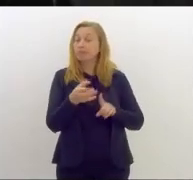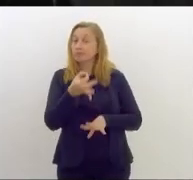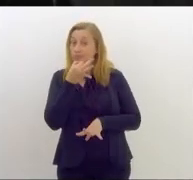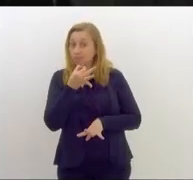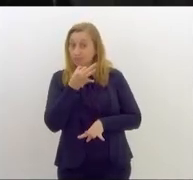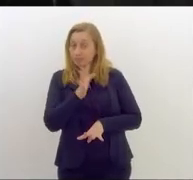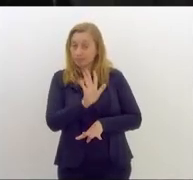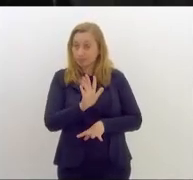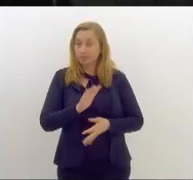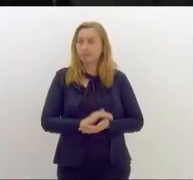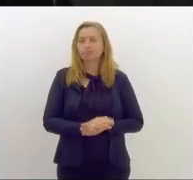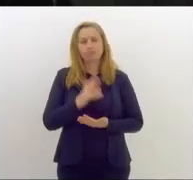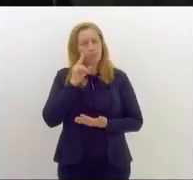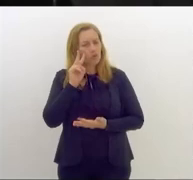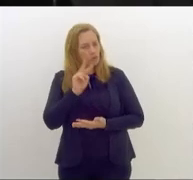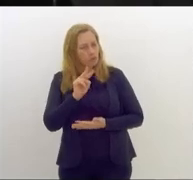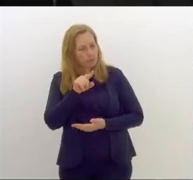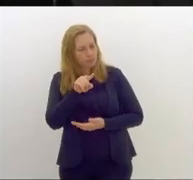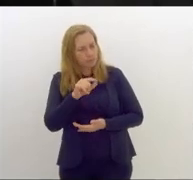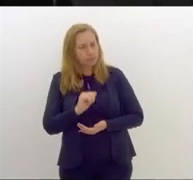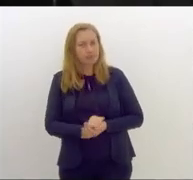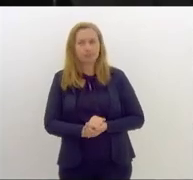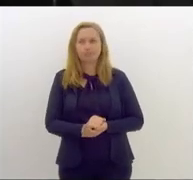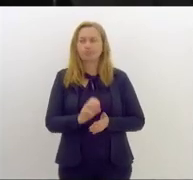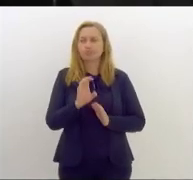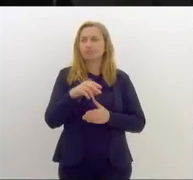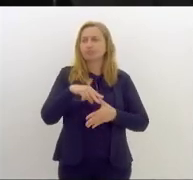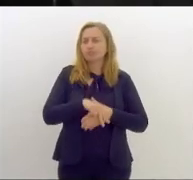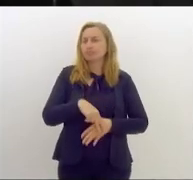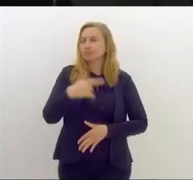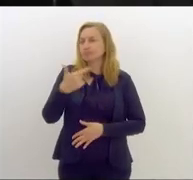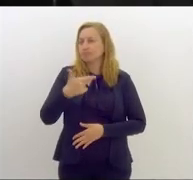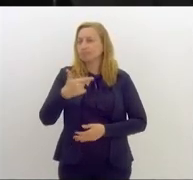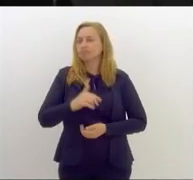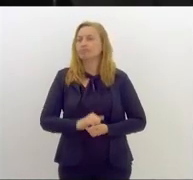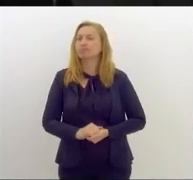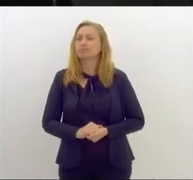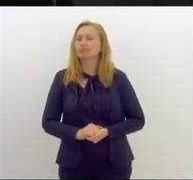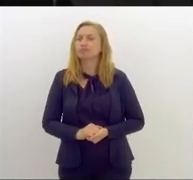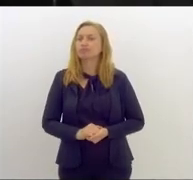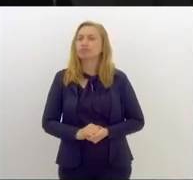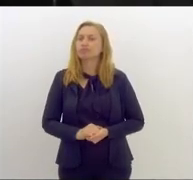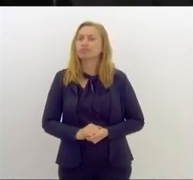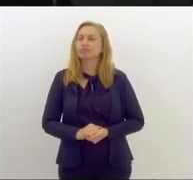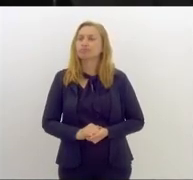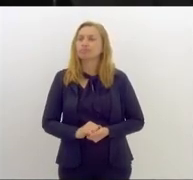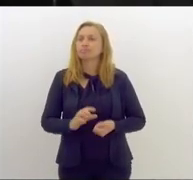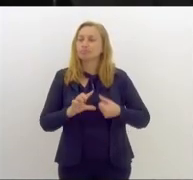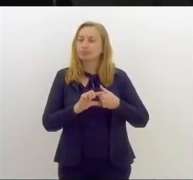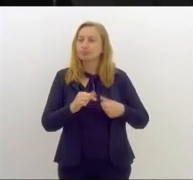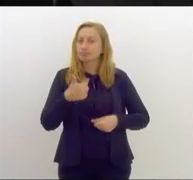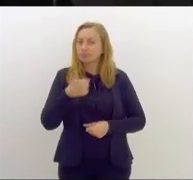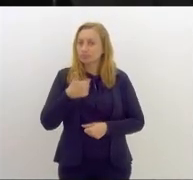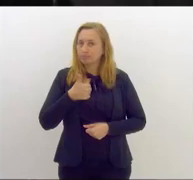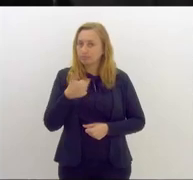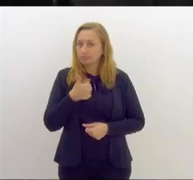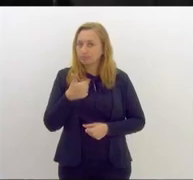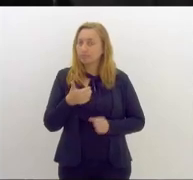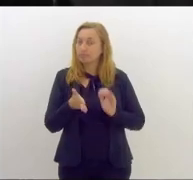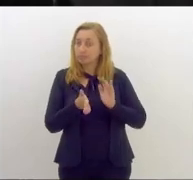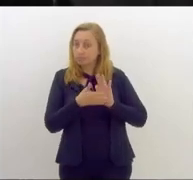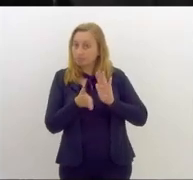constitucional eu vi lá o inciso segundo do artigo primeiro dessa